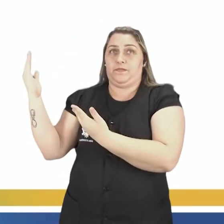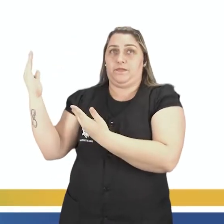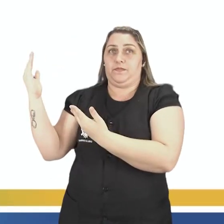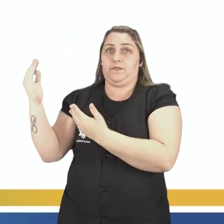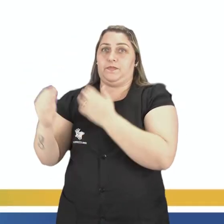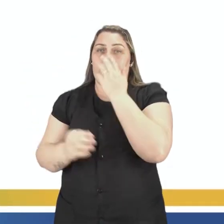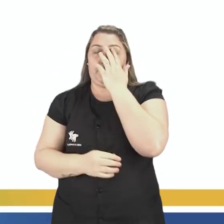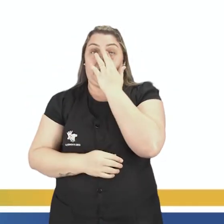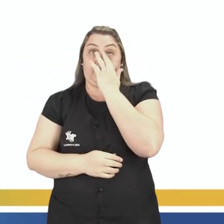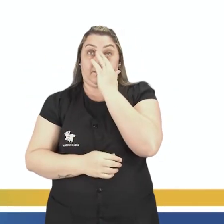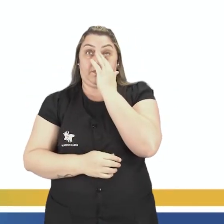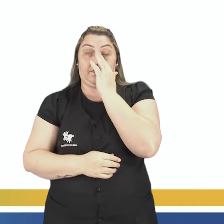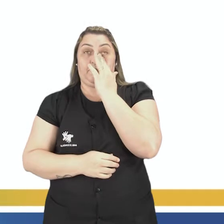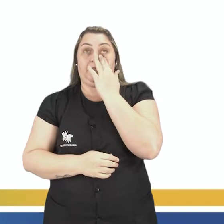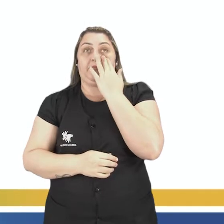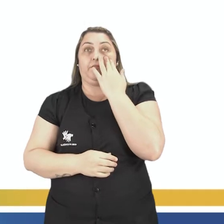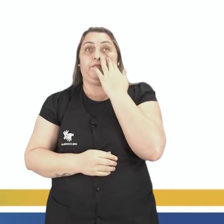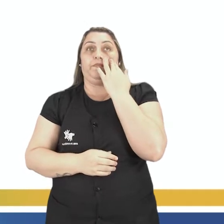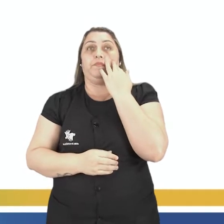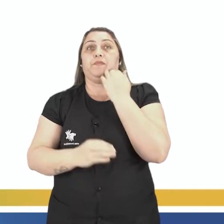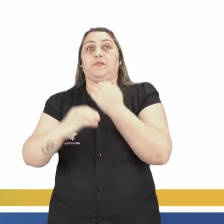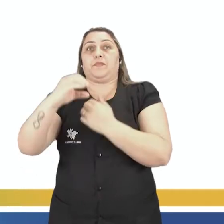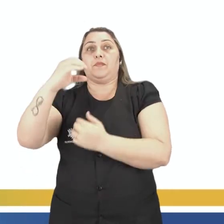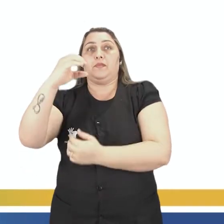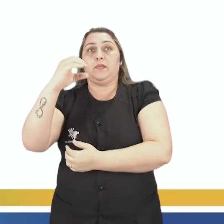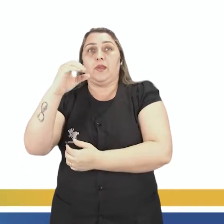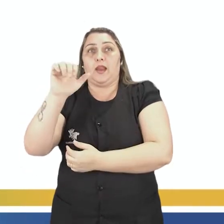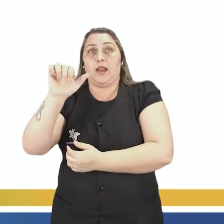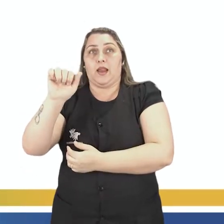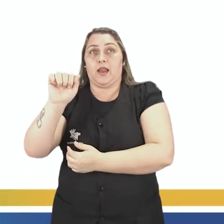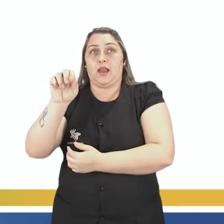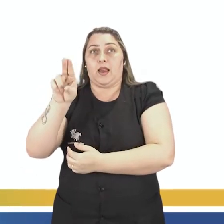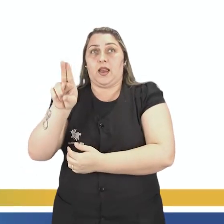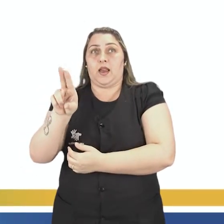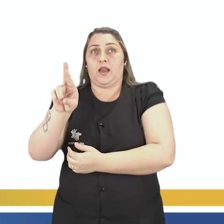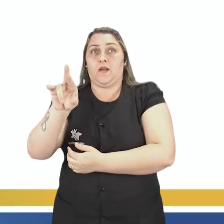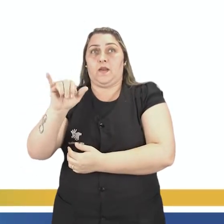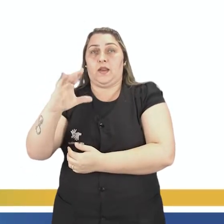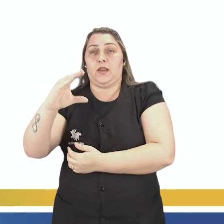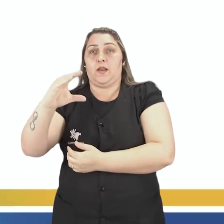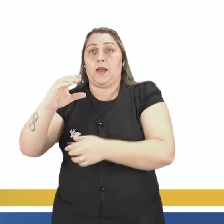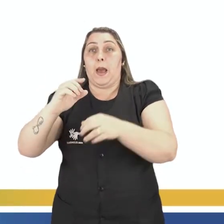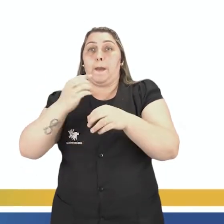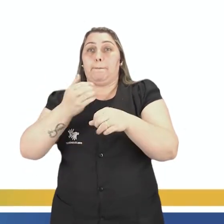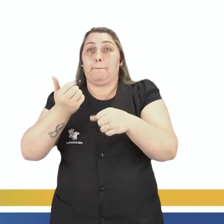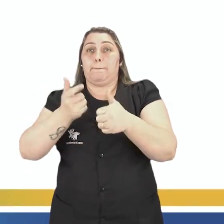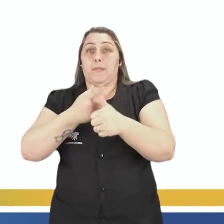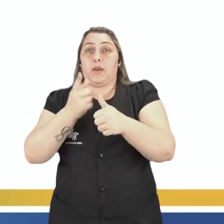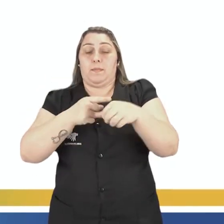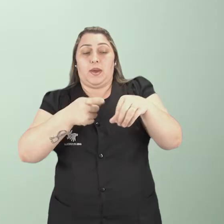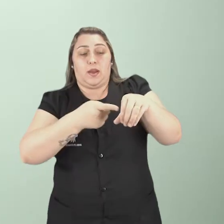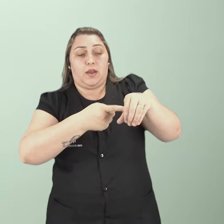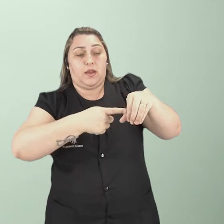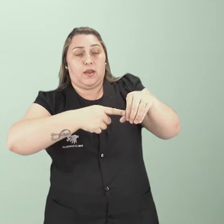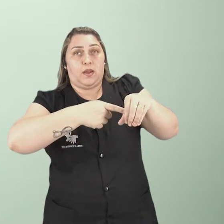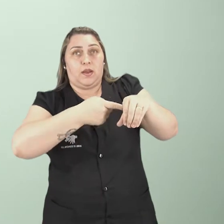ouvido. A aurícula, que é a entrada do ouvido.